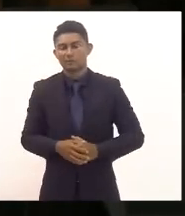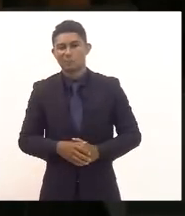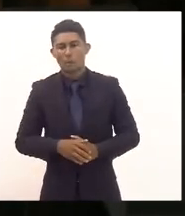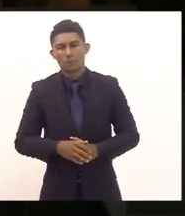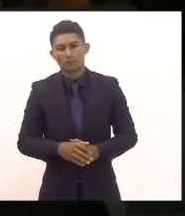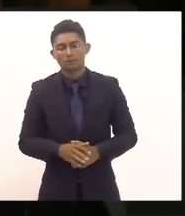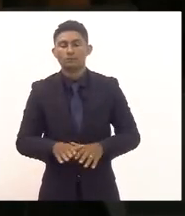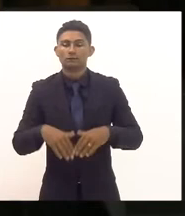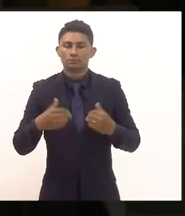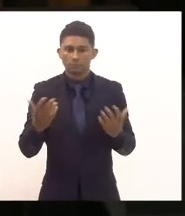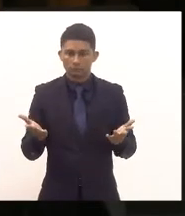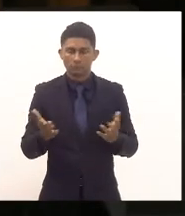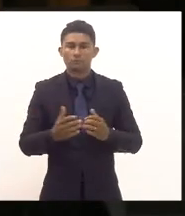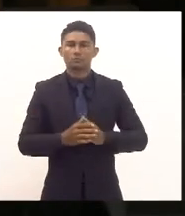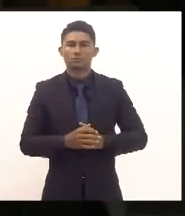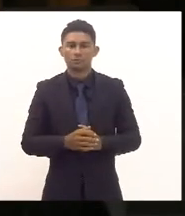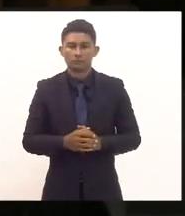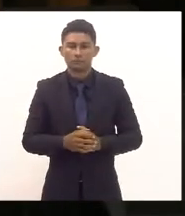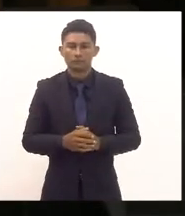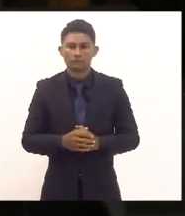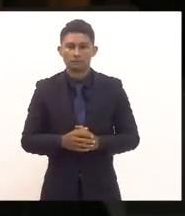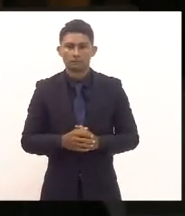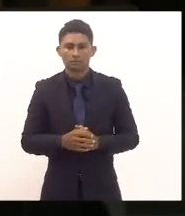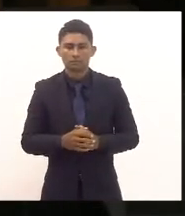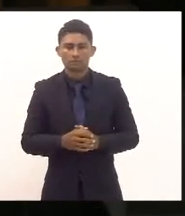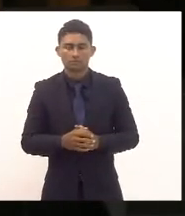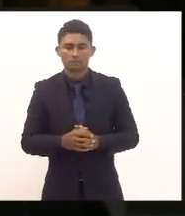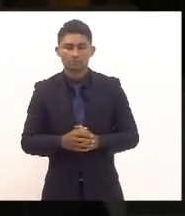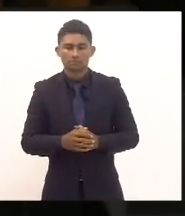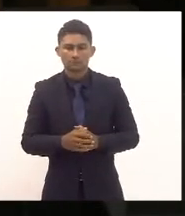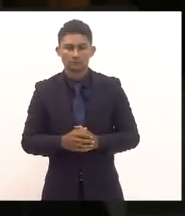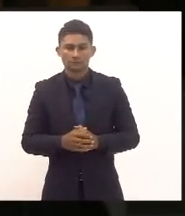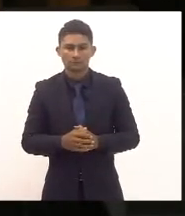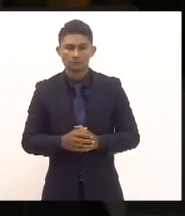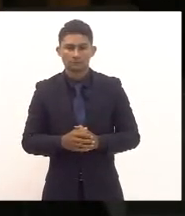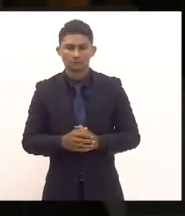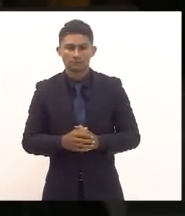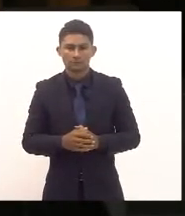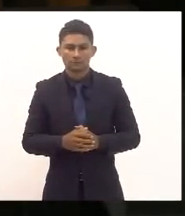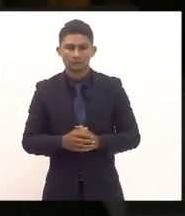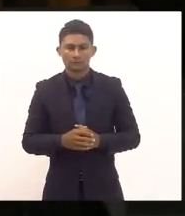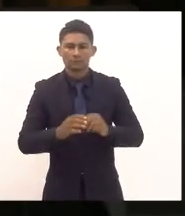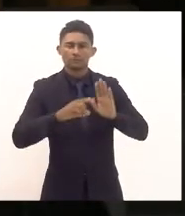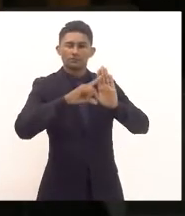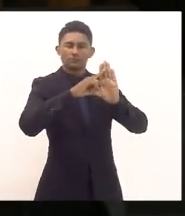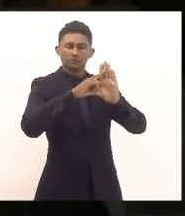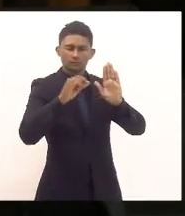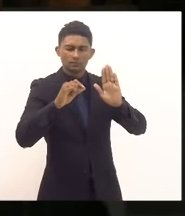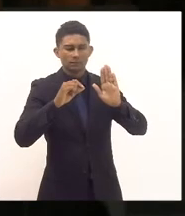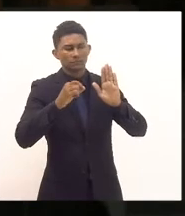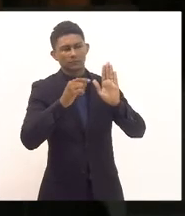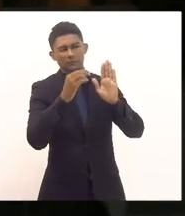bom então seu presidente em tantos e tantos artigos